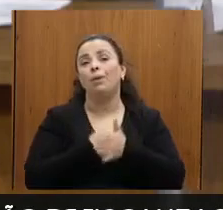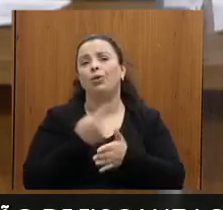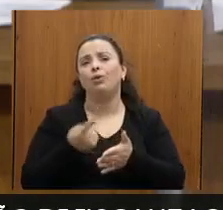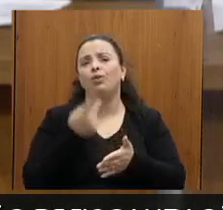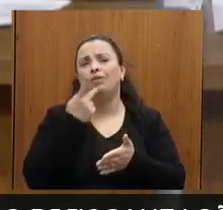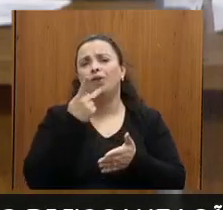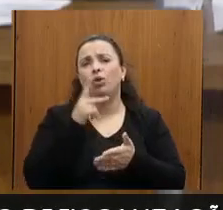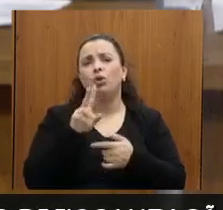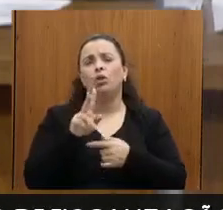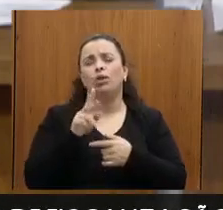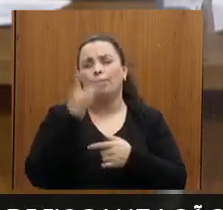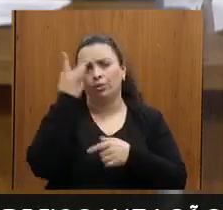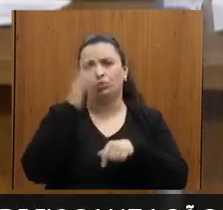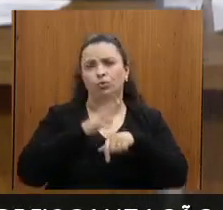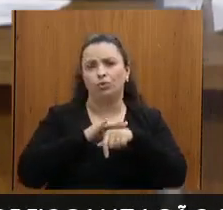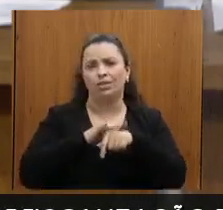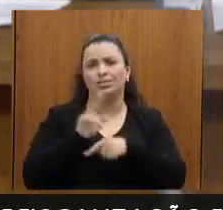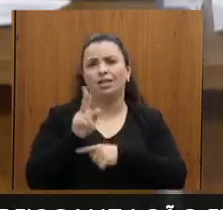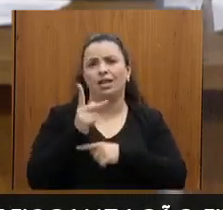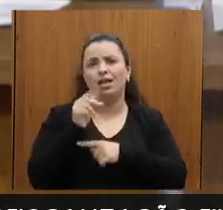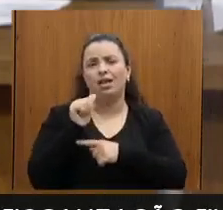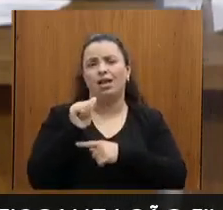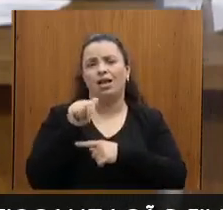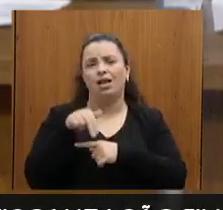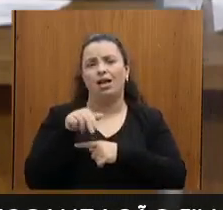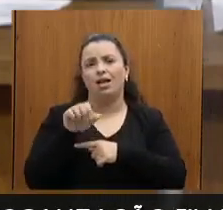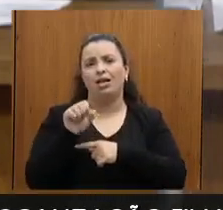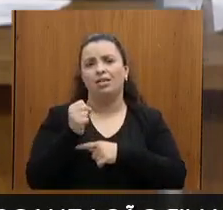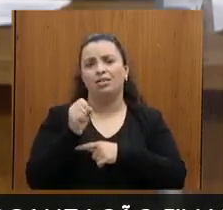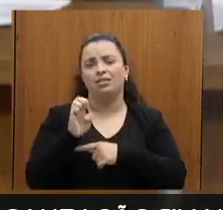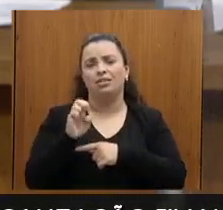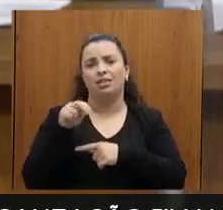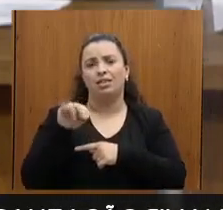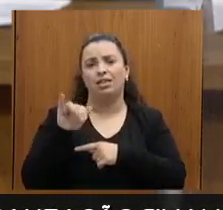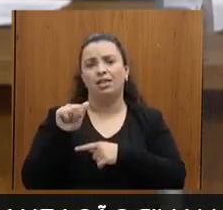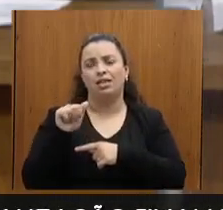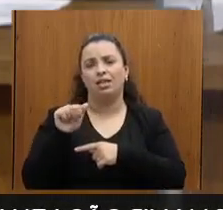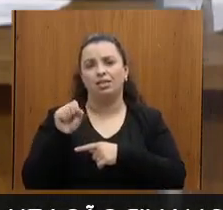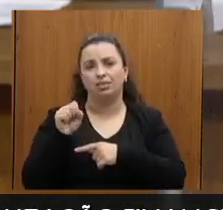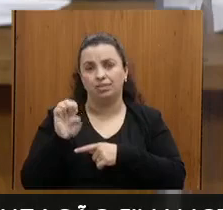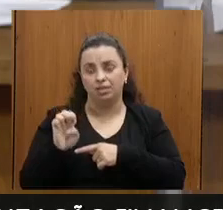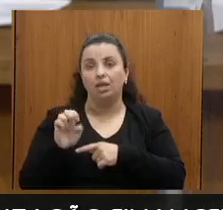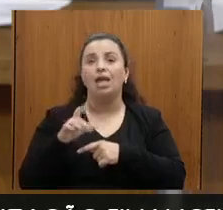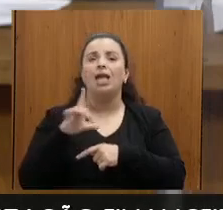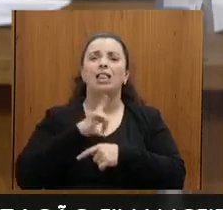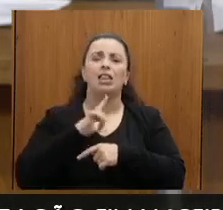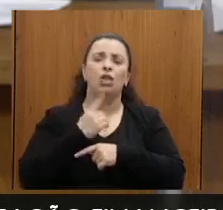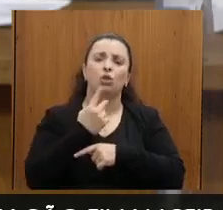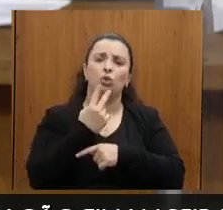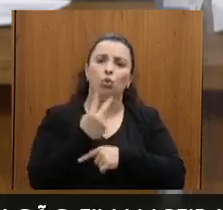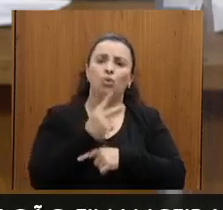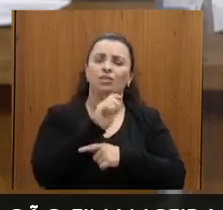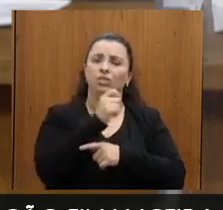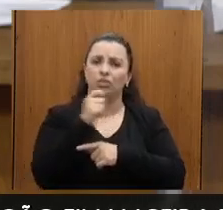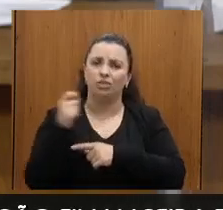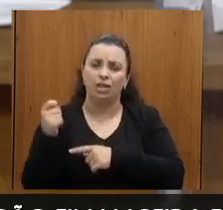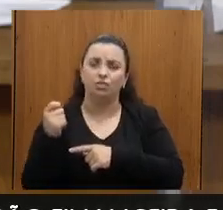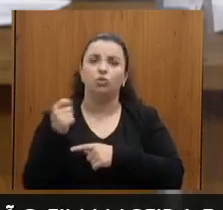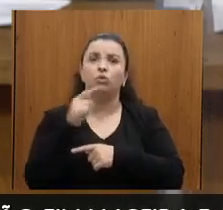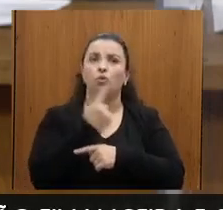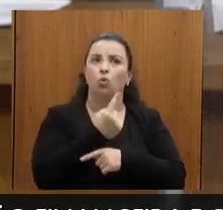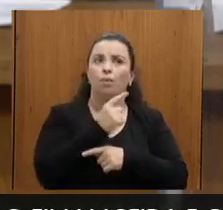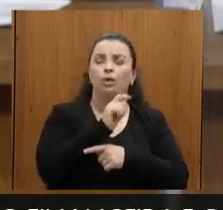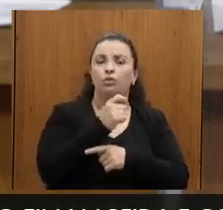temos uma comissão que é composta por órgãos de governo e mais duas associações representativas dos rancenianos, que é a associação sindical,